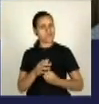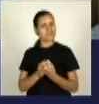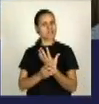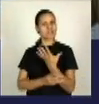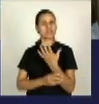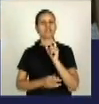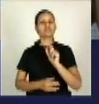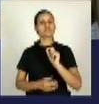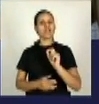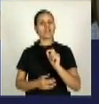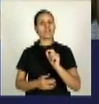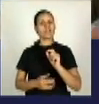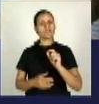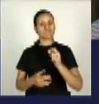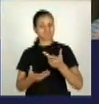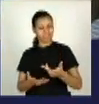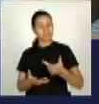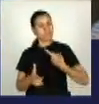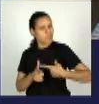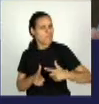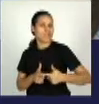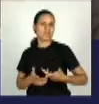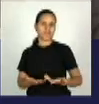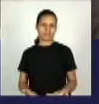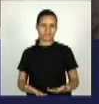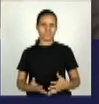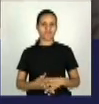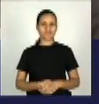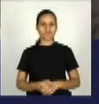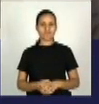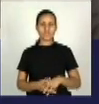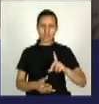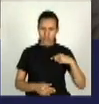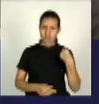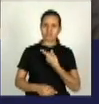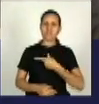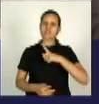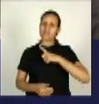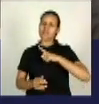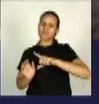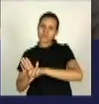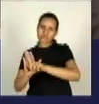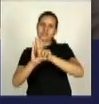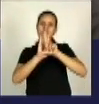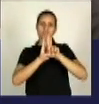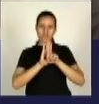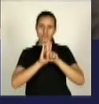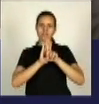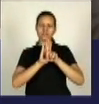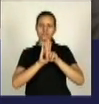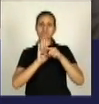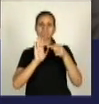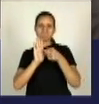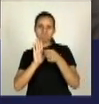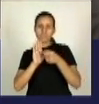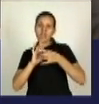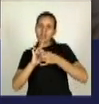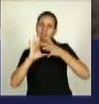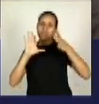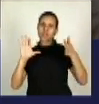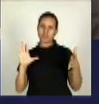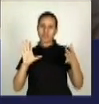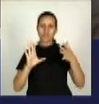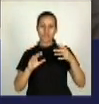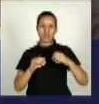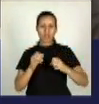isso gera, inclusive, esse é uma das questões geradoras desse problema. Então, nós temos uma legislação pertinente